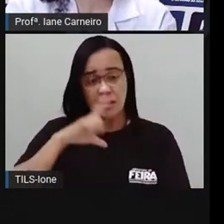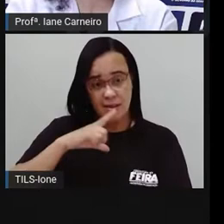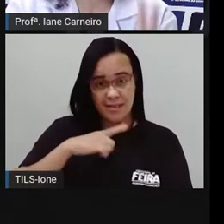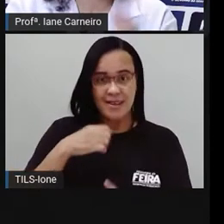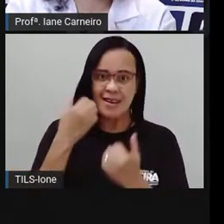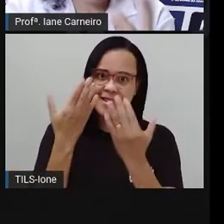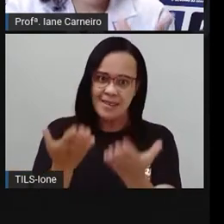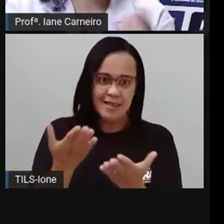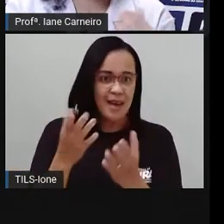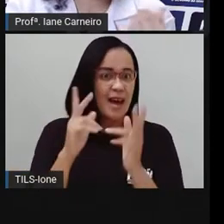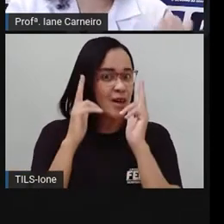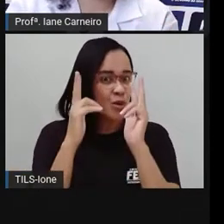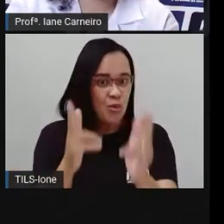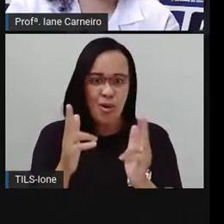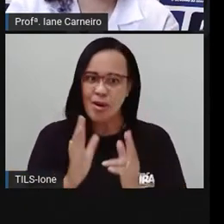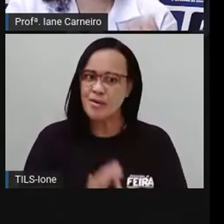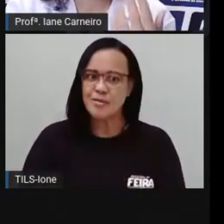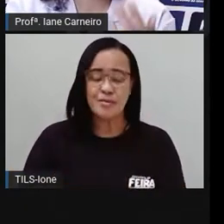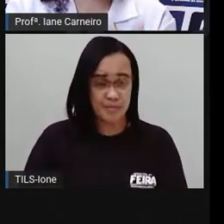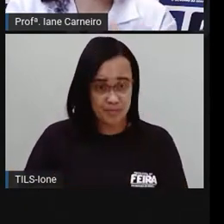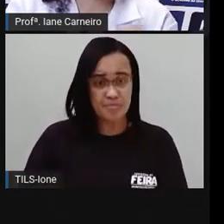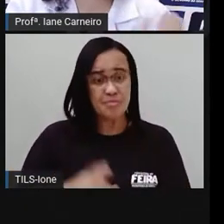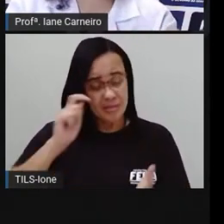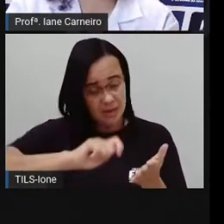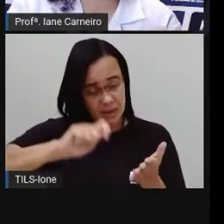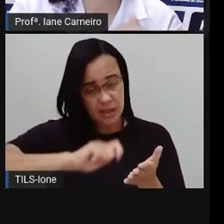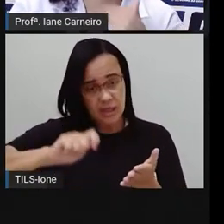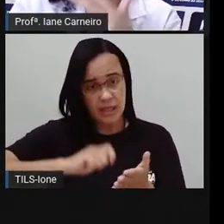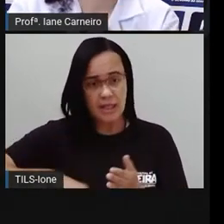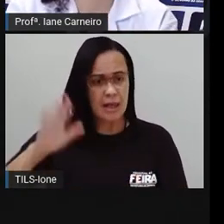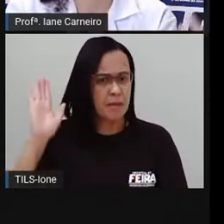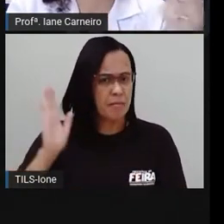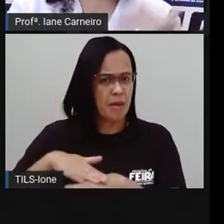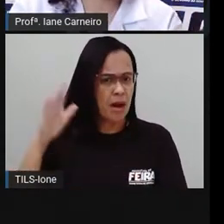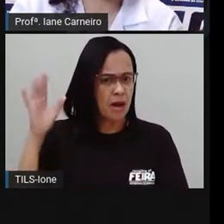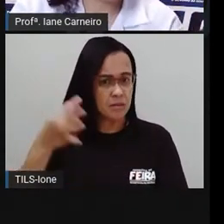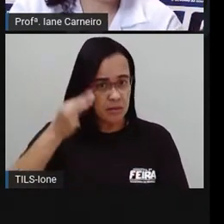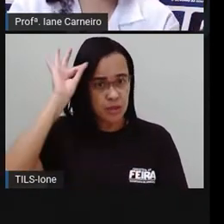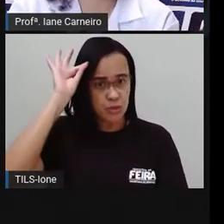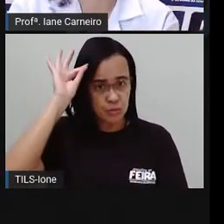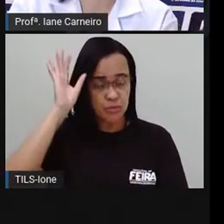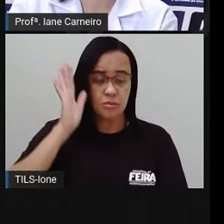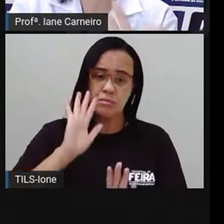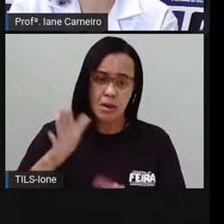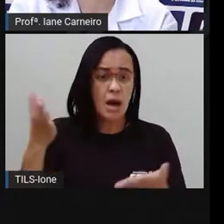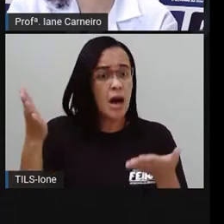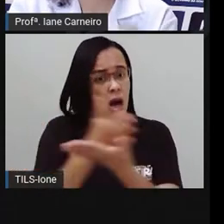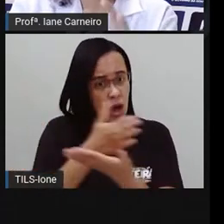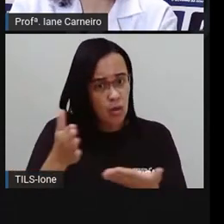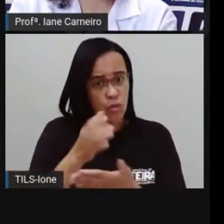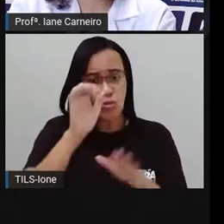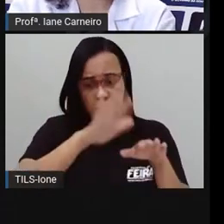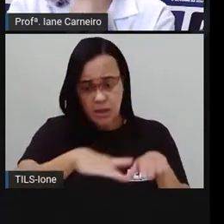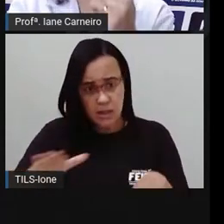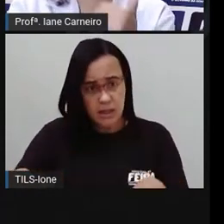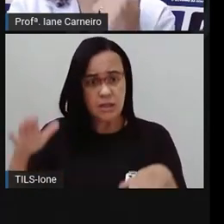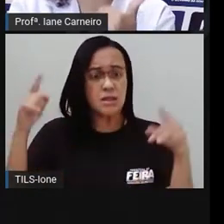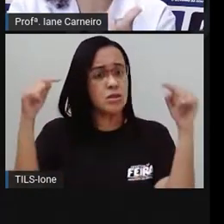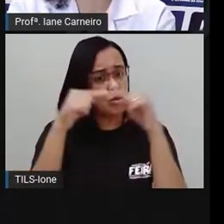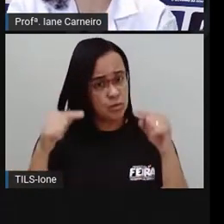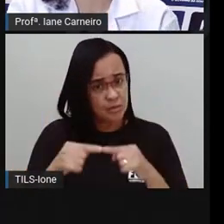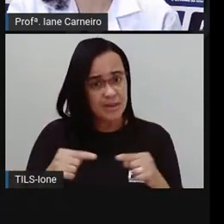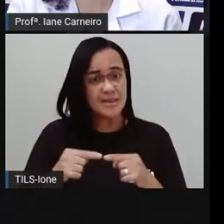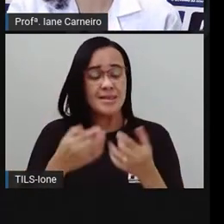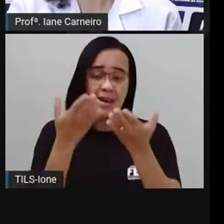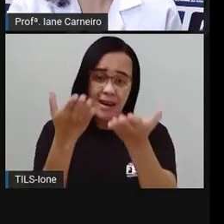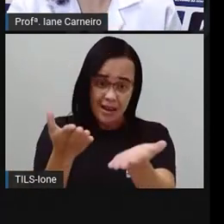Ela escreve mais para adulto, mas tem poemas que dá para a gente conversar com vocês, crianças. Então, esse daqui é um